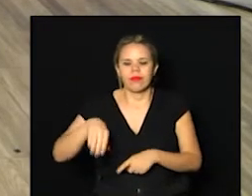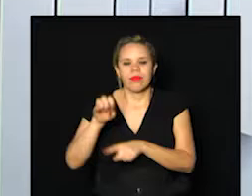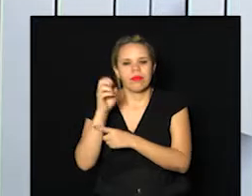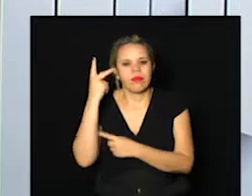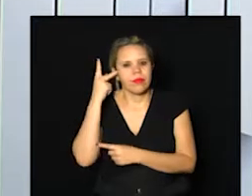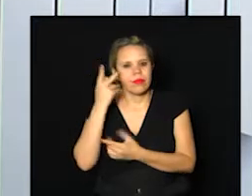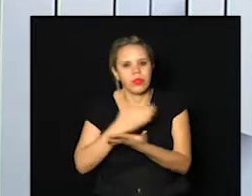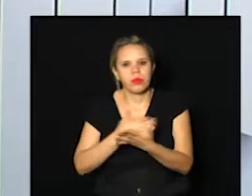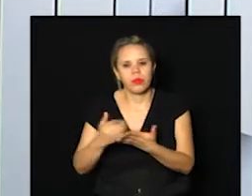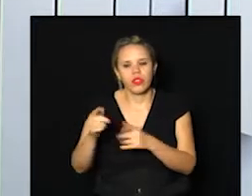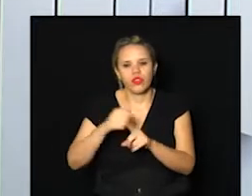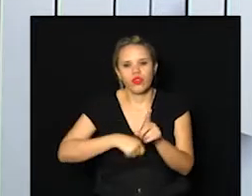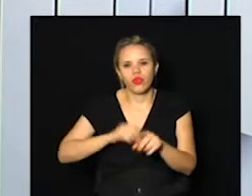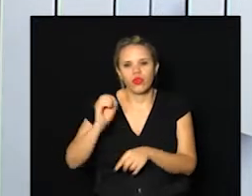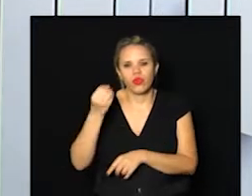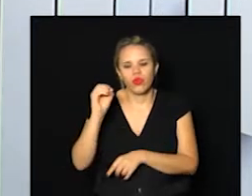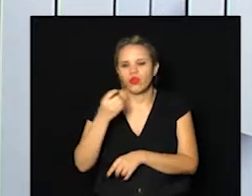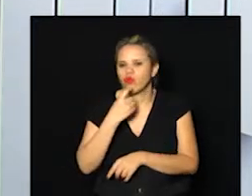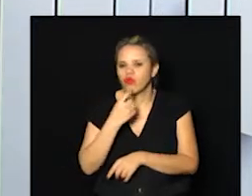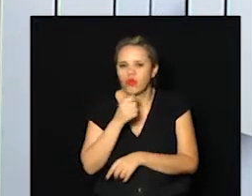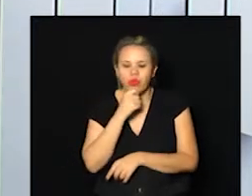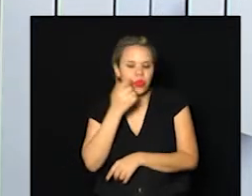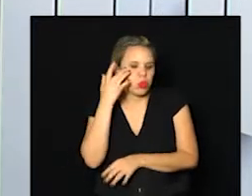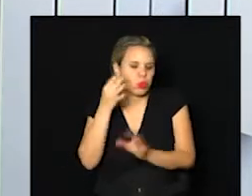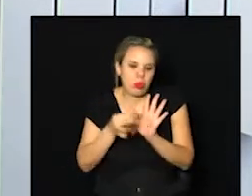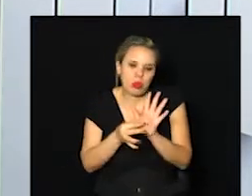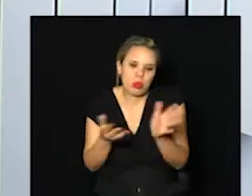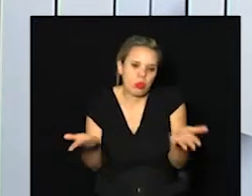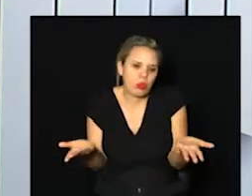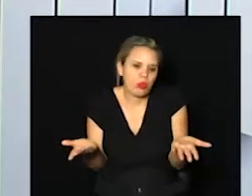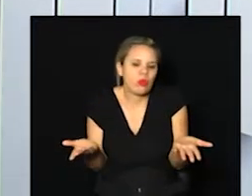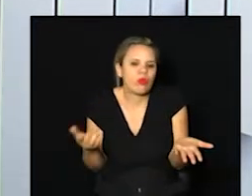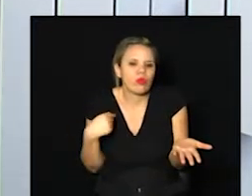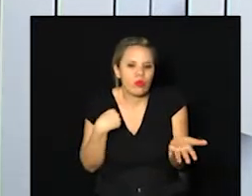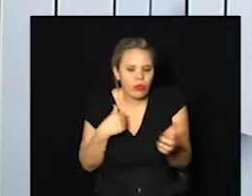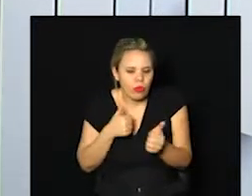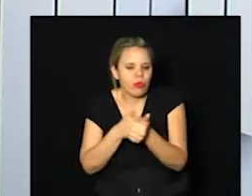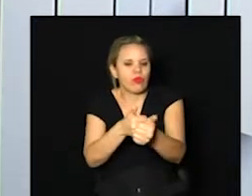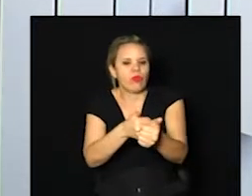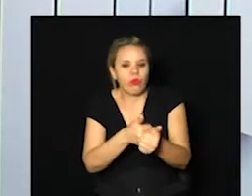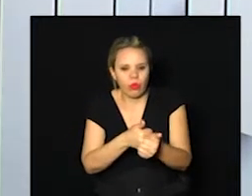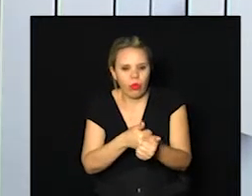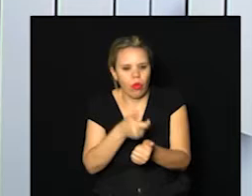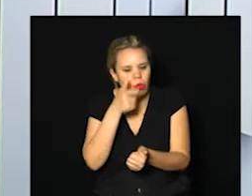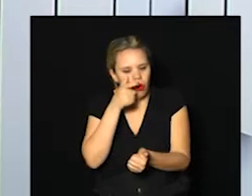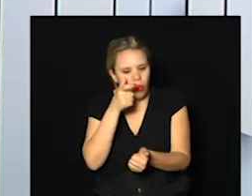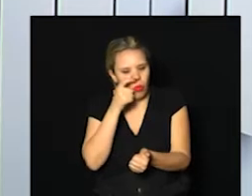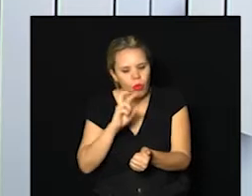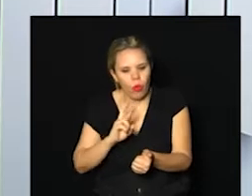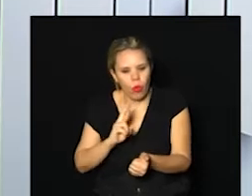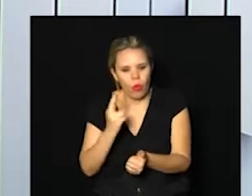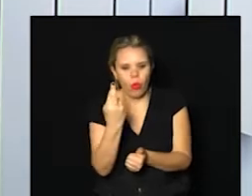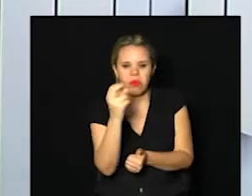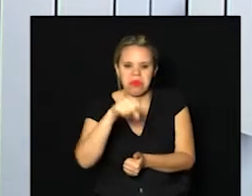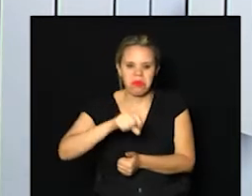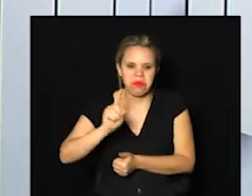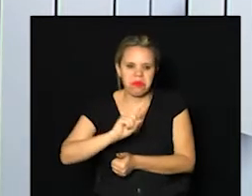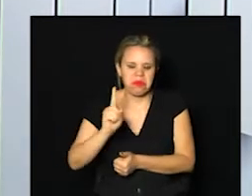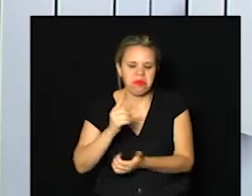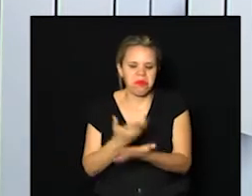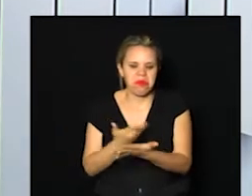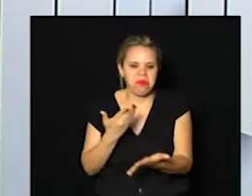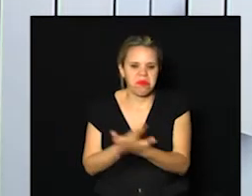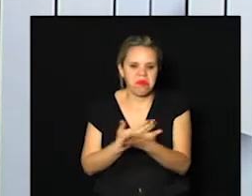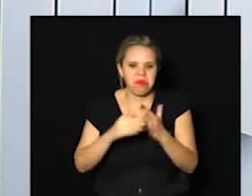início de outubro. Campinas ainda não se manifestou e a gente segue acompanhando este retorno ou não das aulas